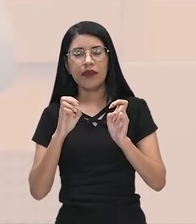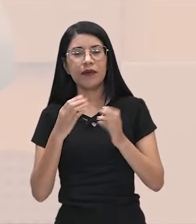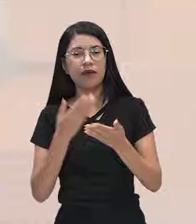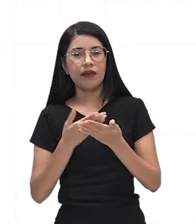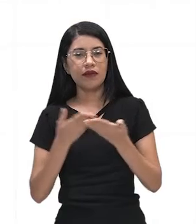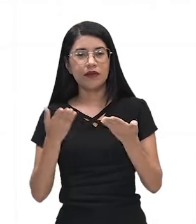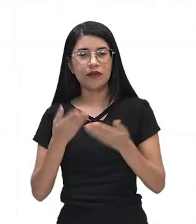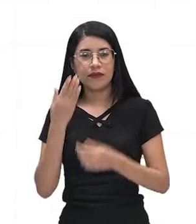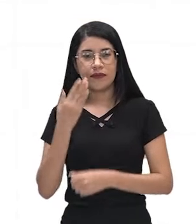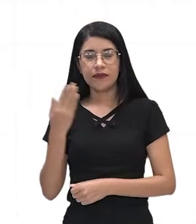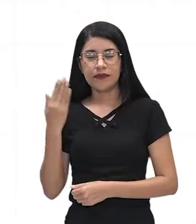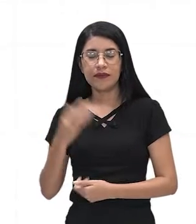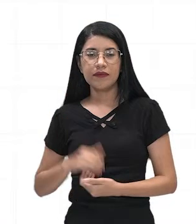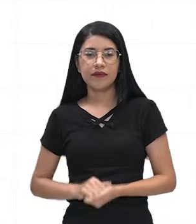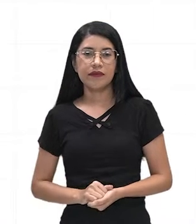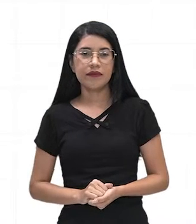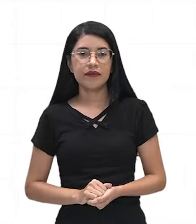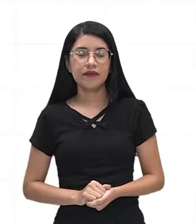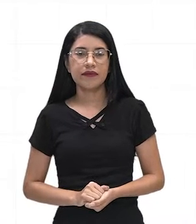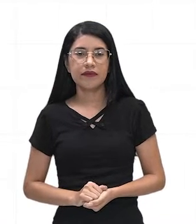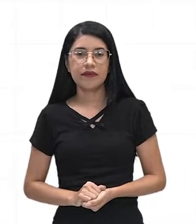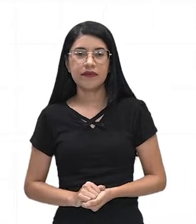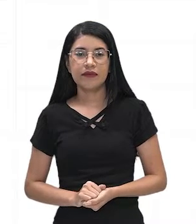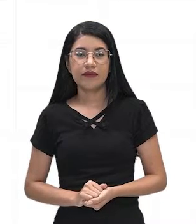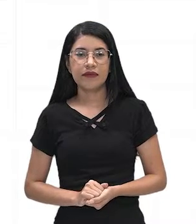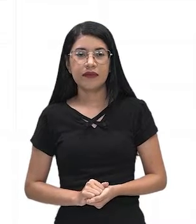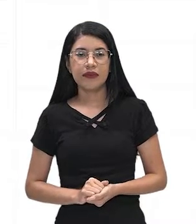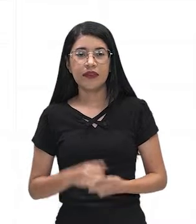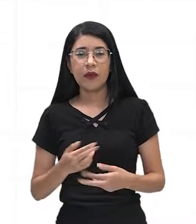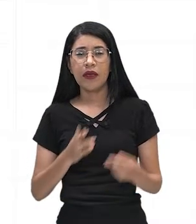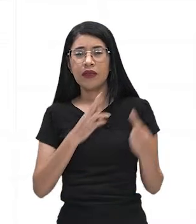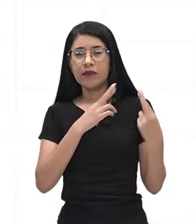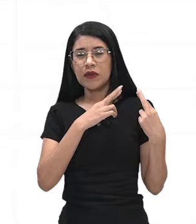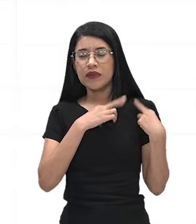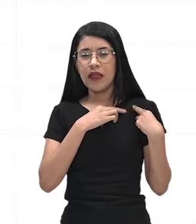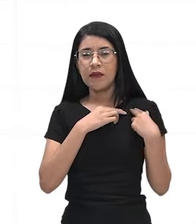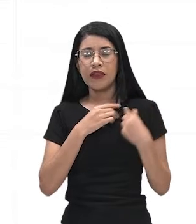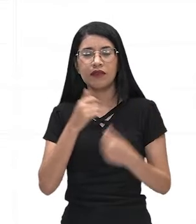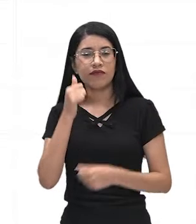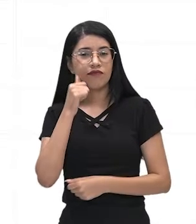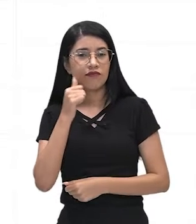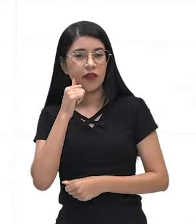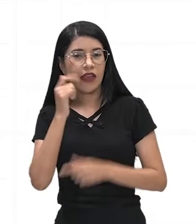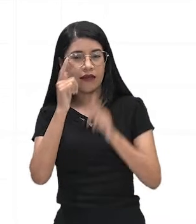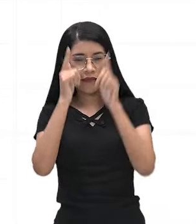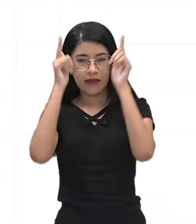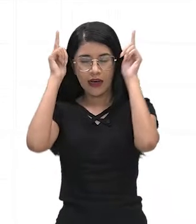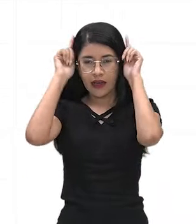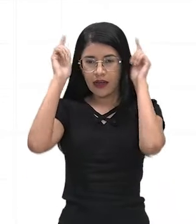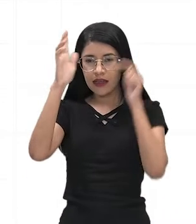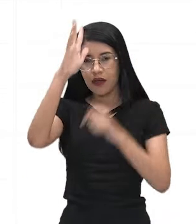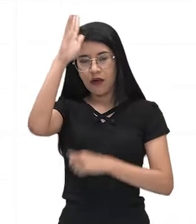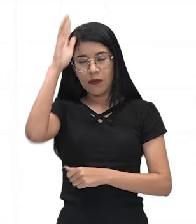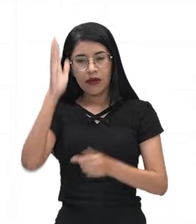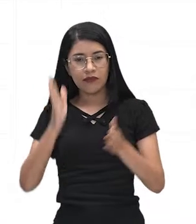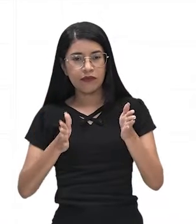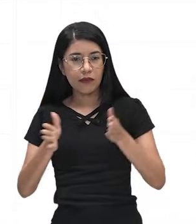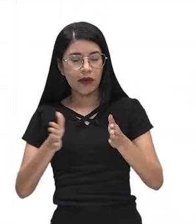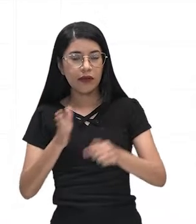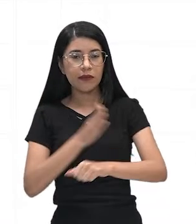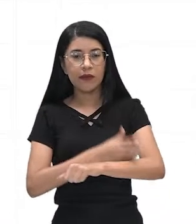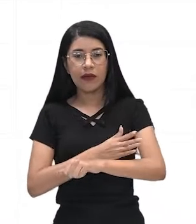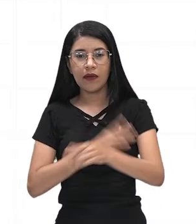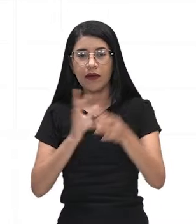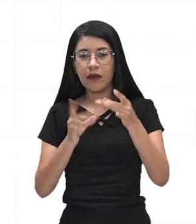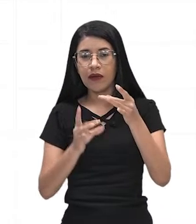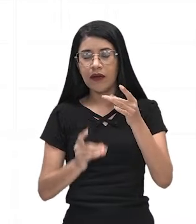de conhecimento? O papel da mulher na Grécia e em Roma no período medieval e o detalhamento